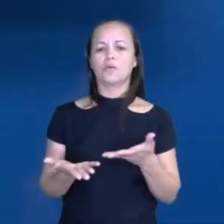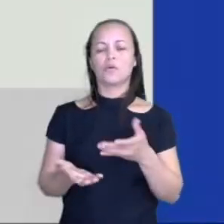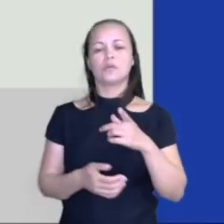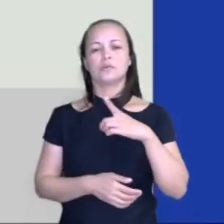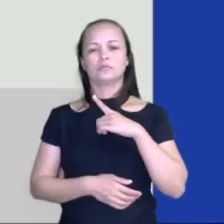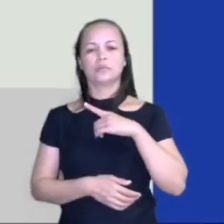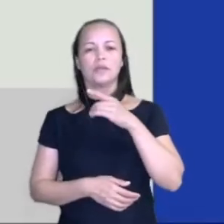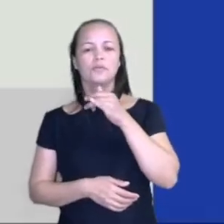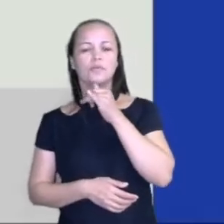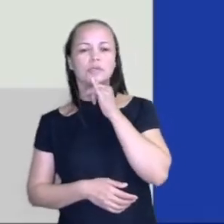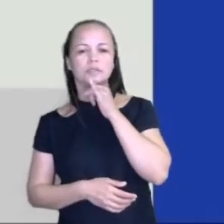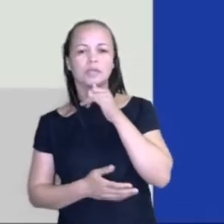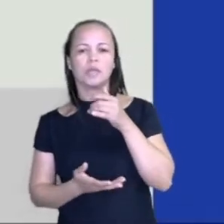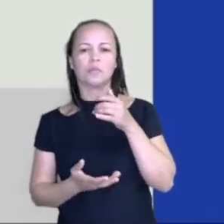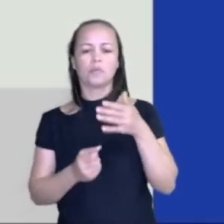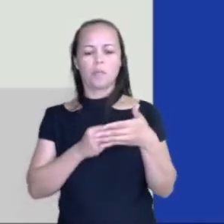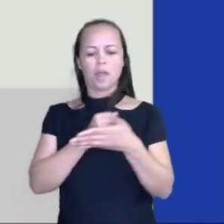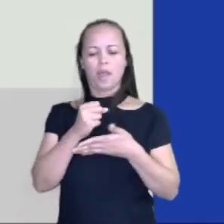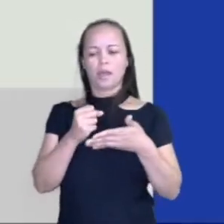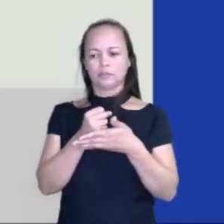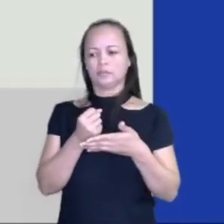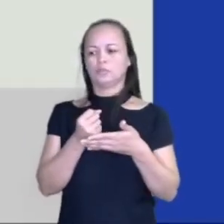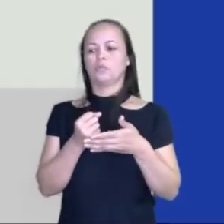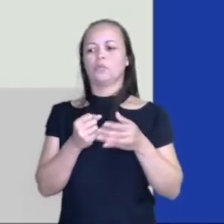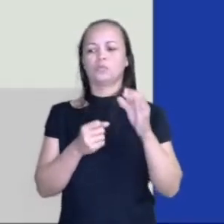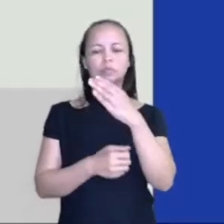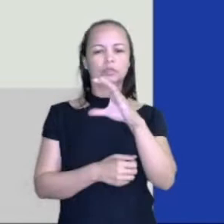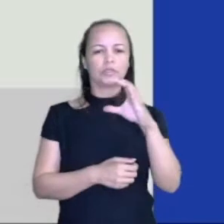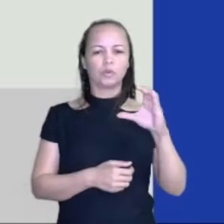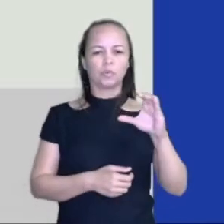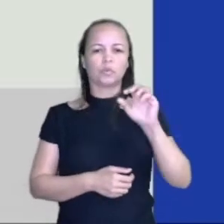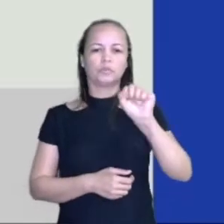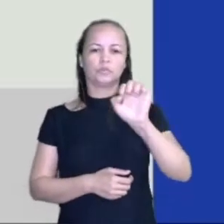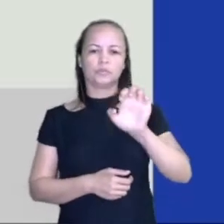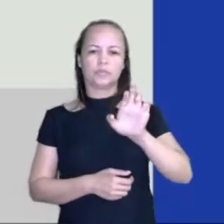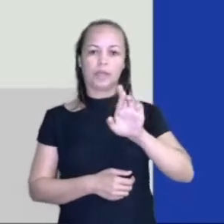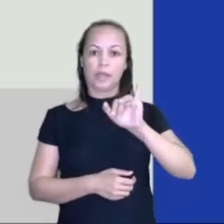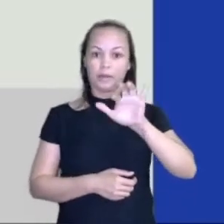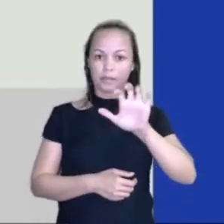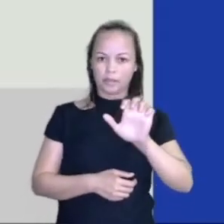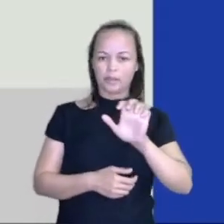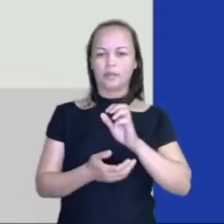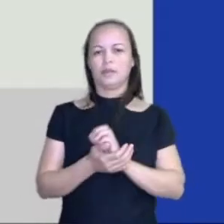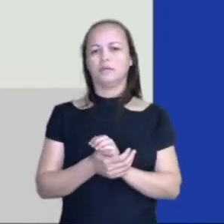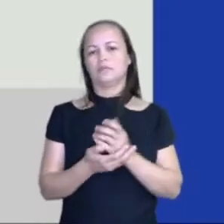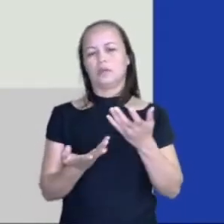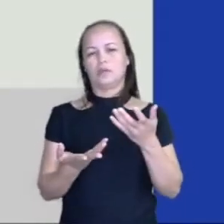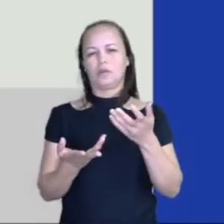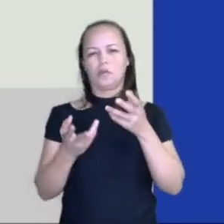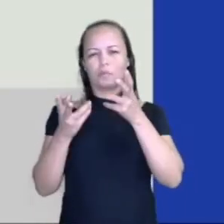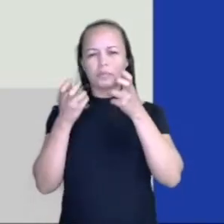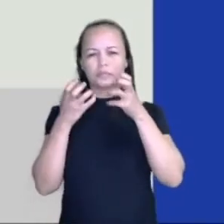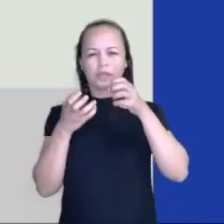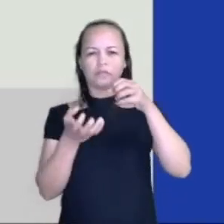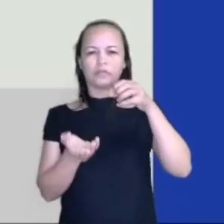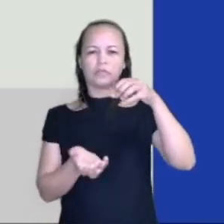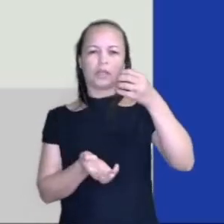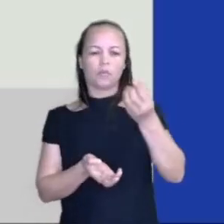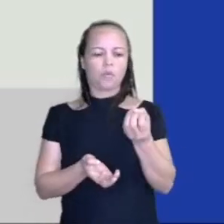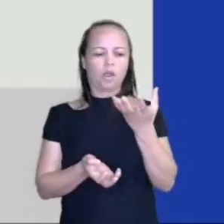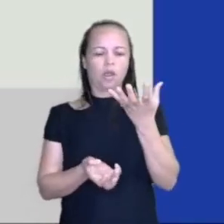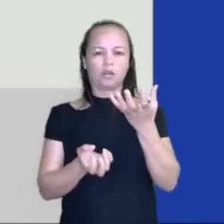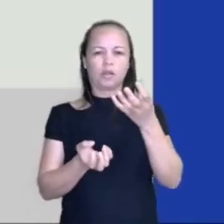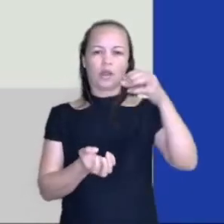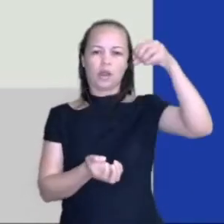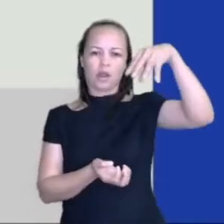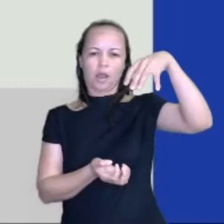um exemplo bem básico aí um circuito em série Olha eu tenho uma primeira aí de cima tenho duas lâmpadas seja ligada Observe